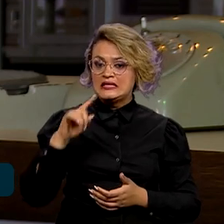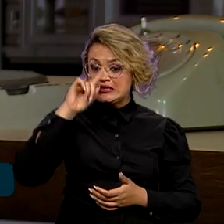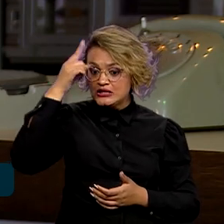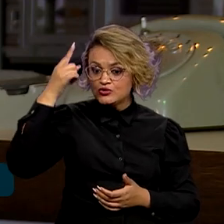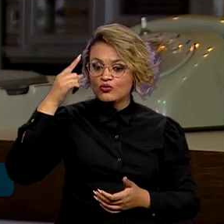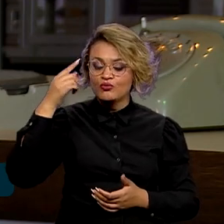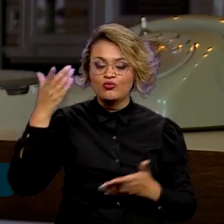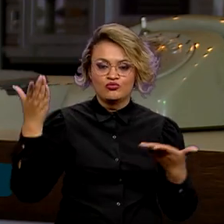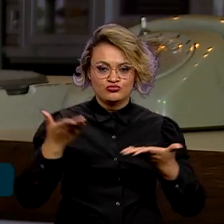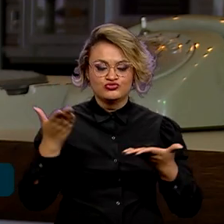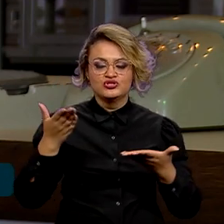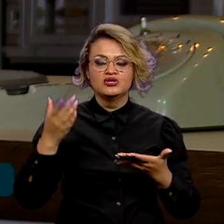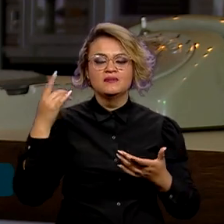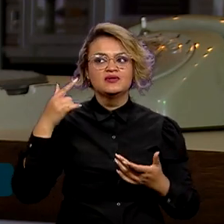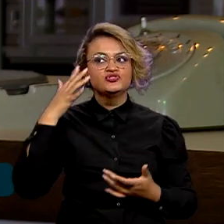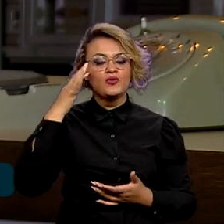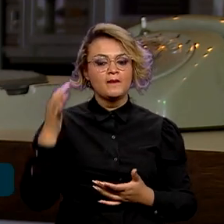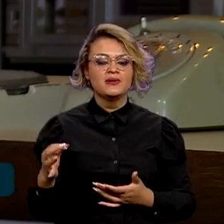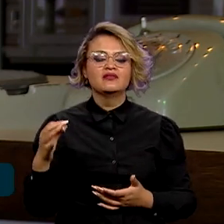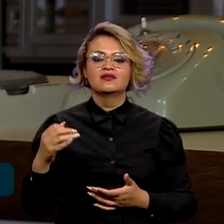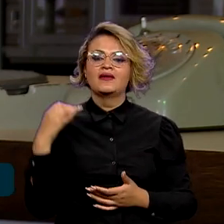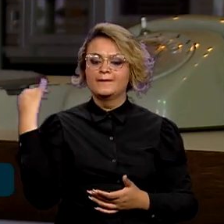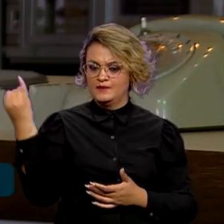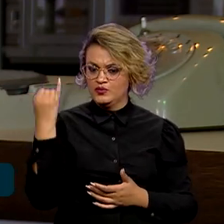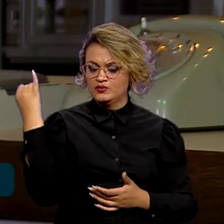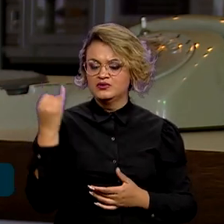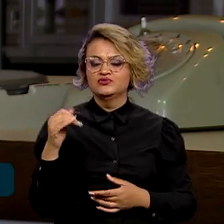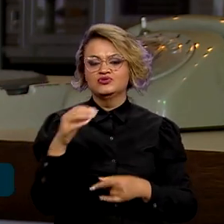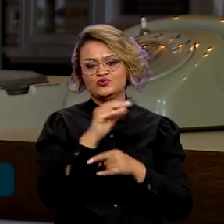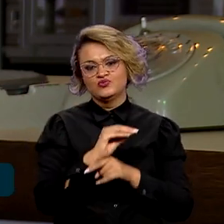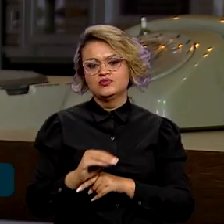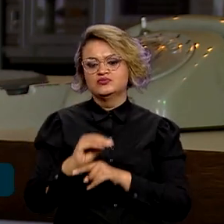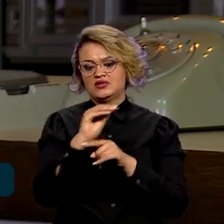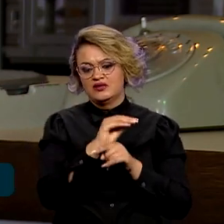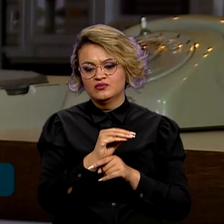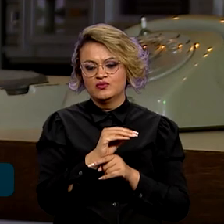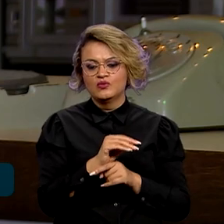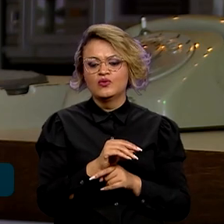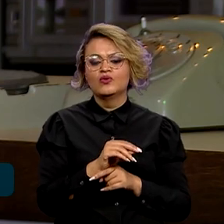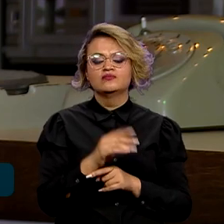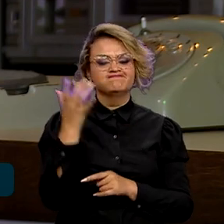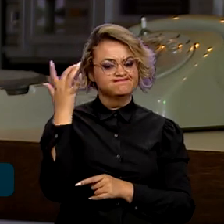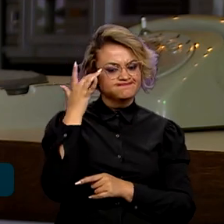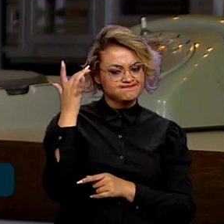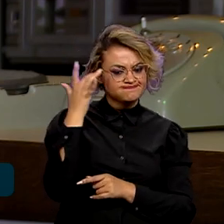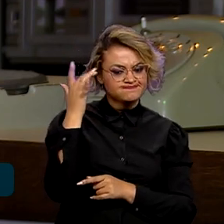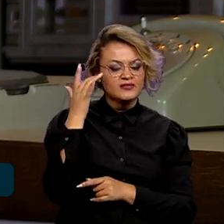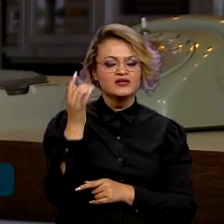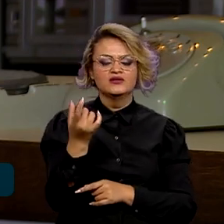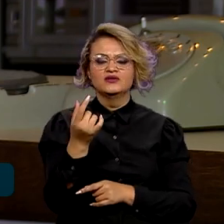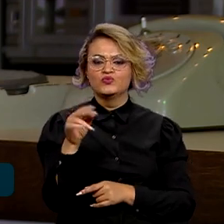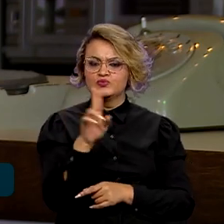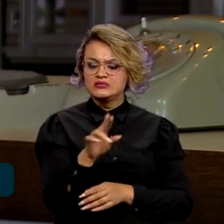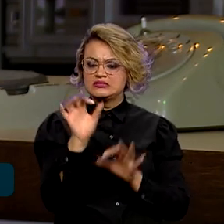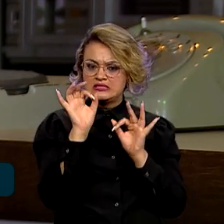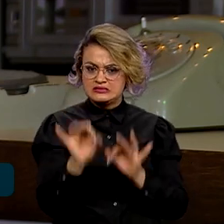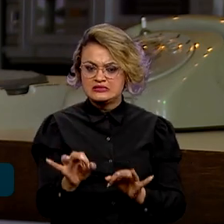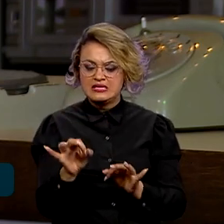que a gente também tome consciência da importância de preservar, de usar com sabedoria esses recursos e